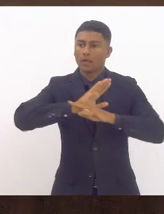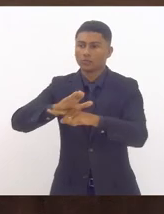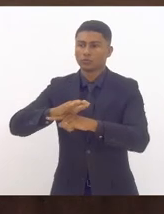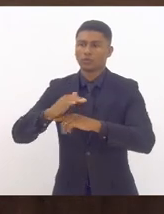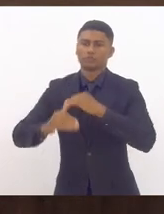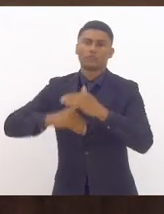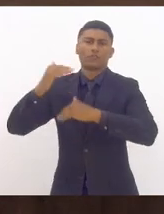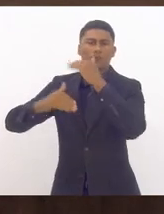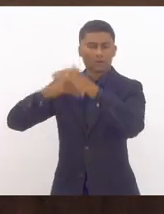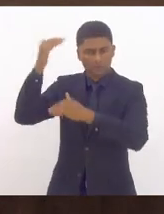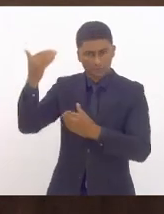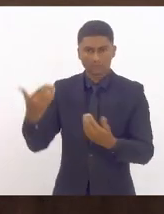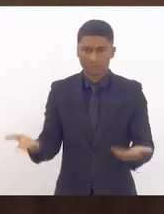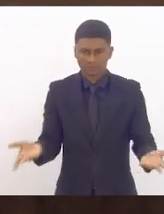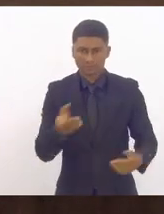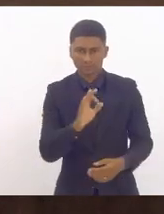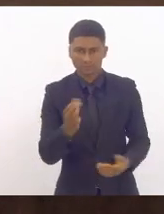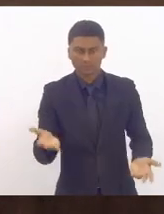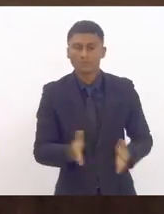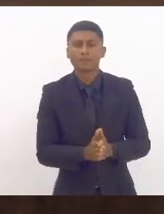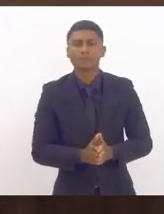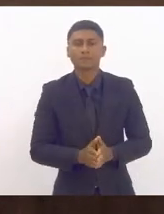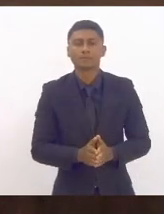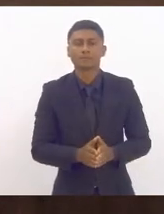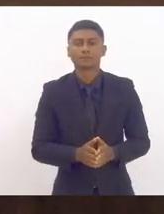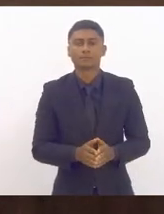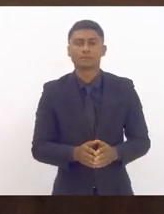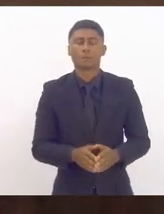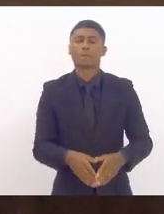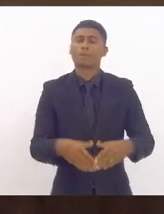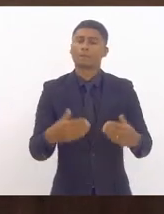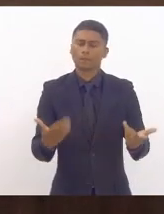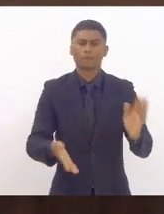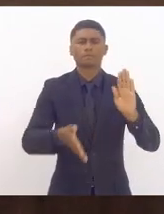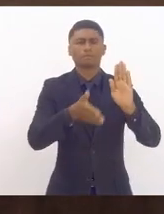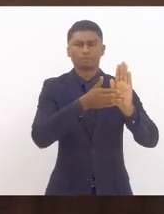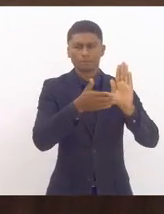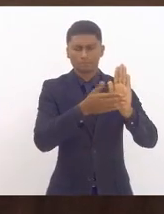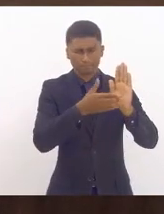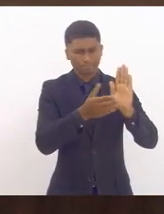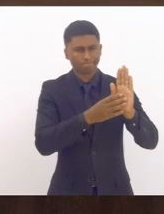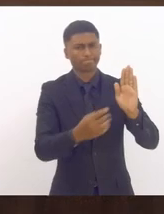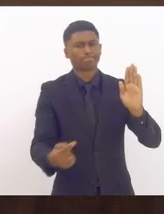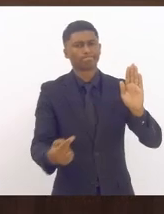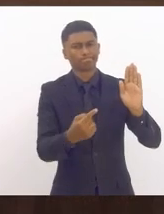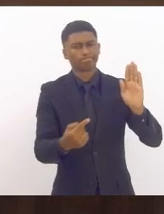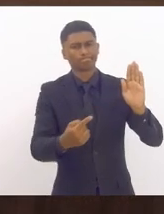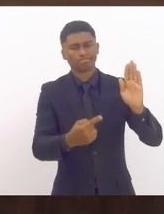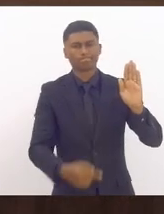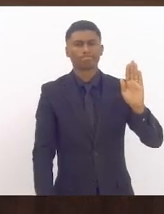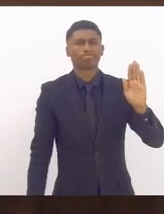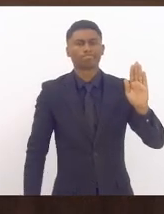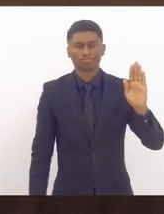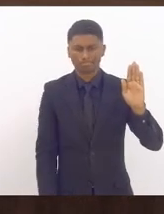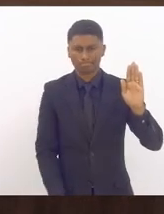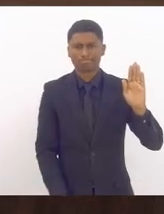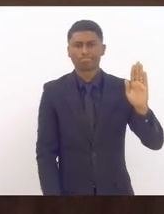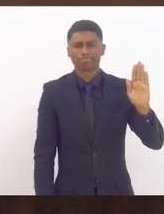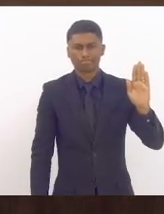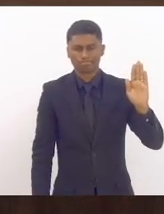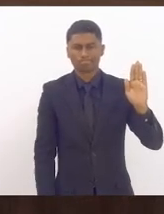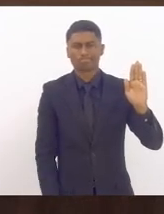autista. Essa é uma proposta que